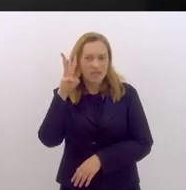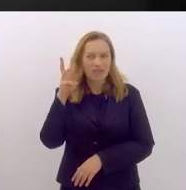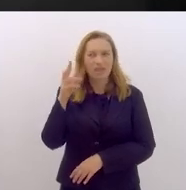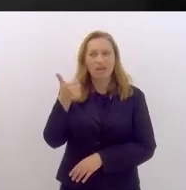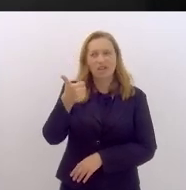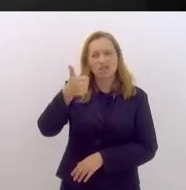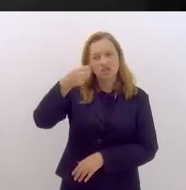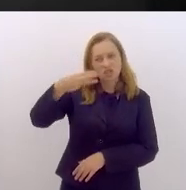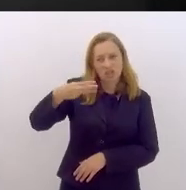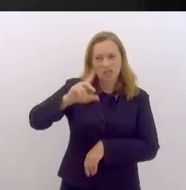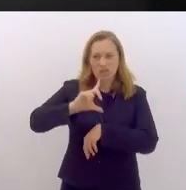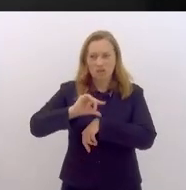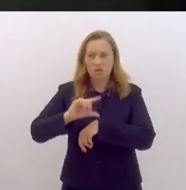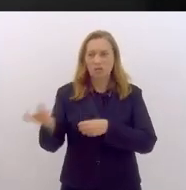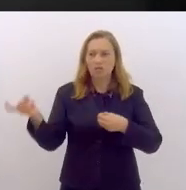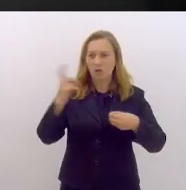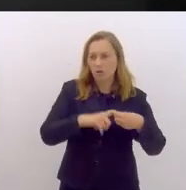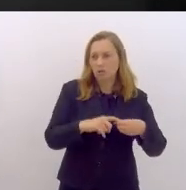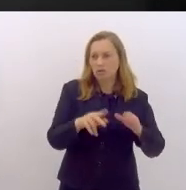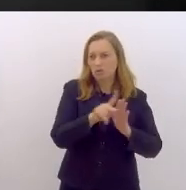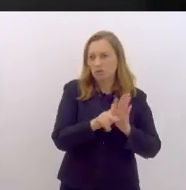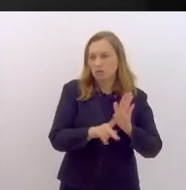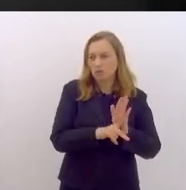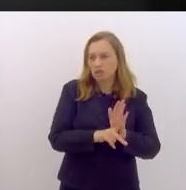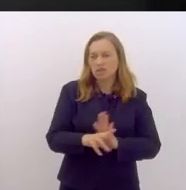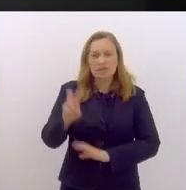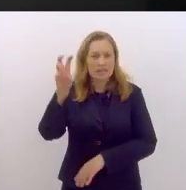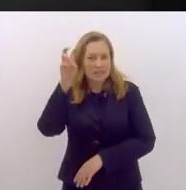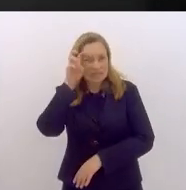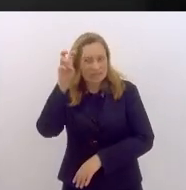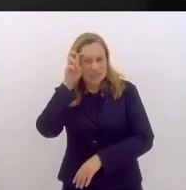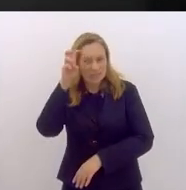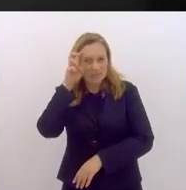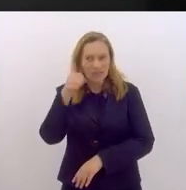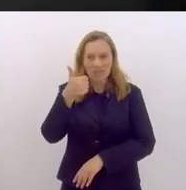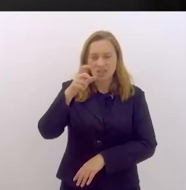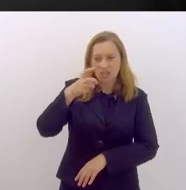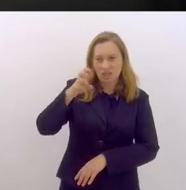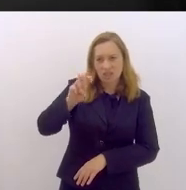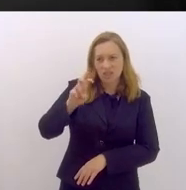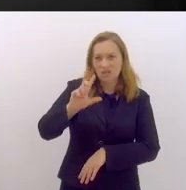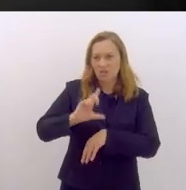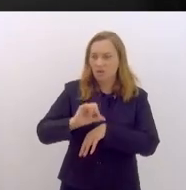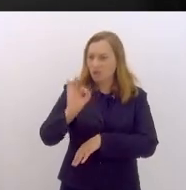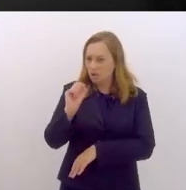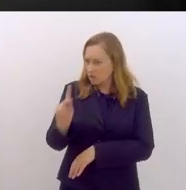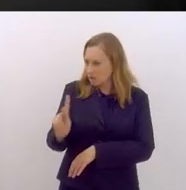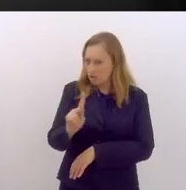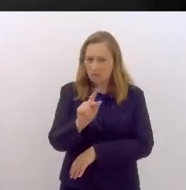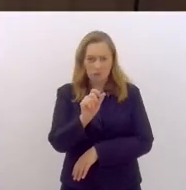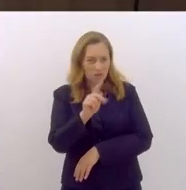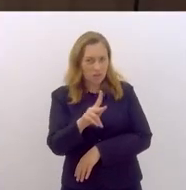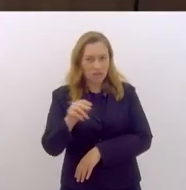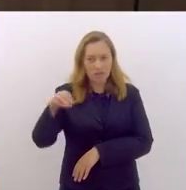horas. Eu vou trazer de volta o projeto na quinta-feira às 15 horas, ok? Ok,